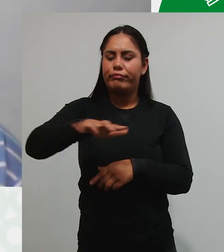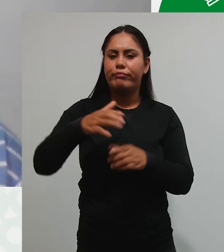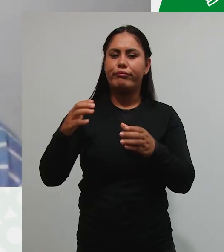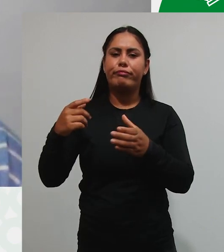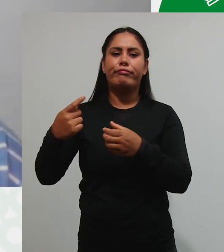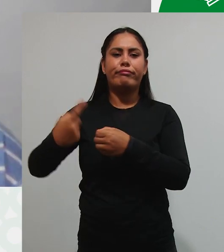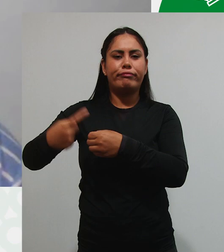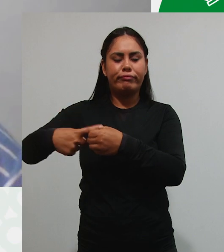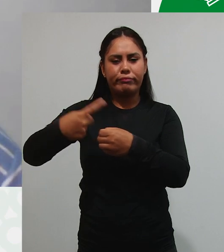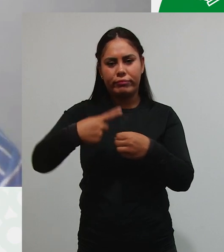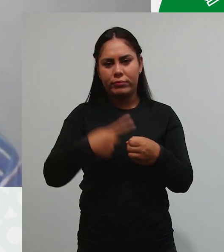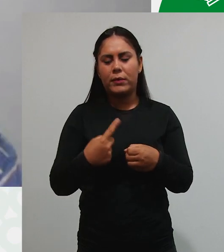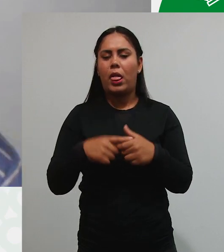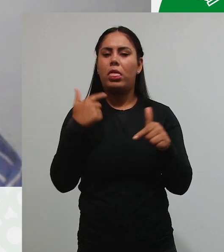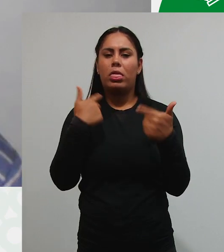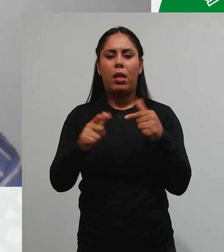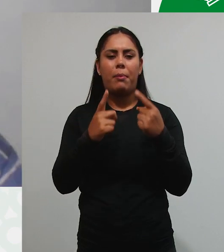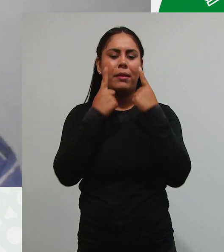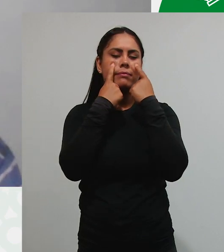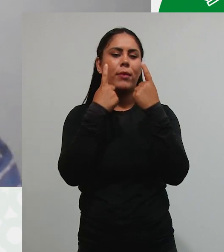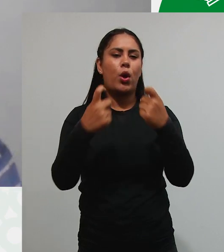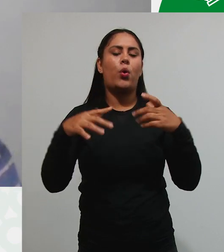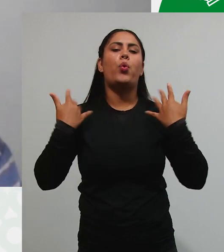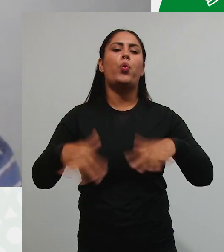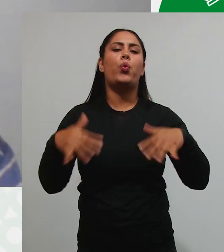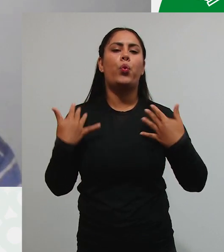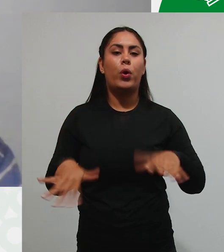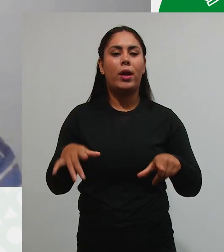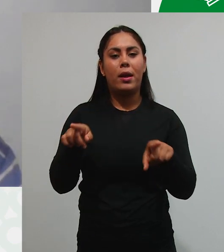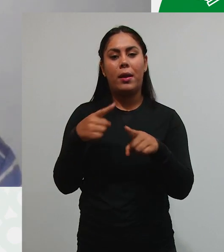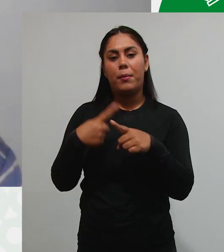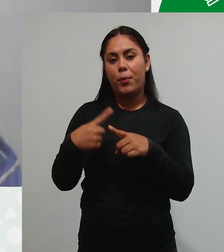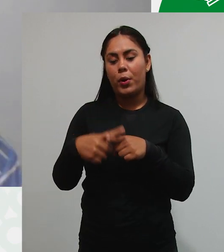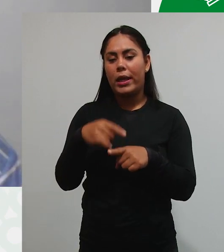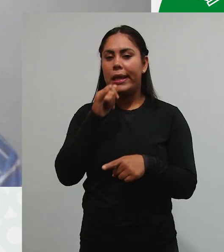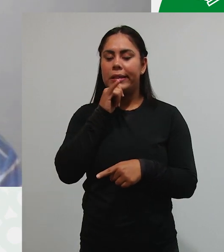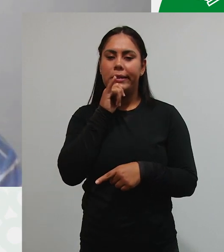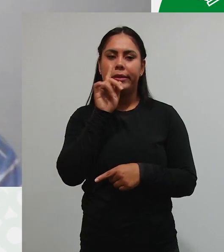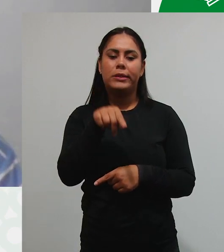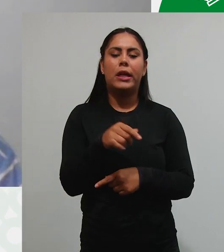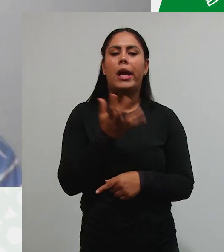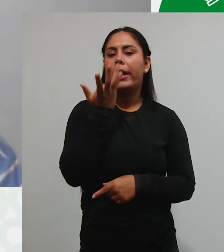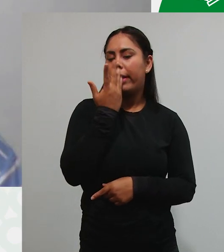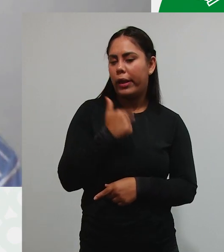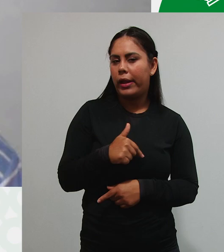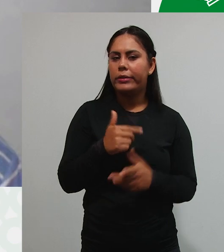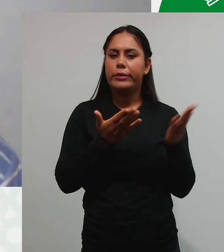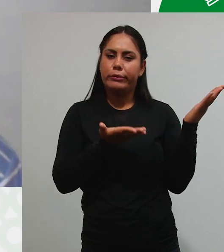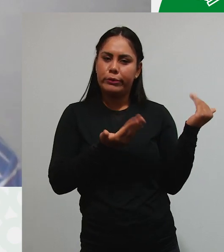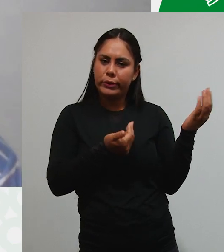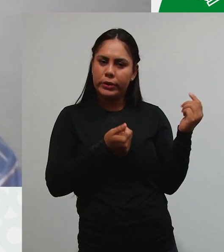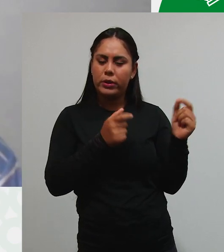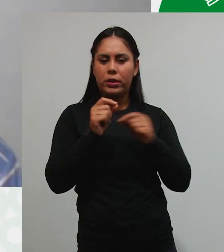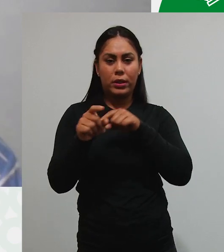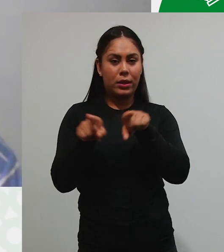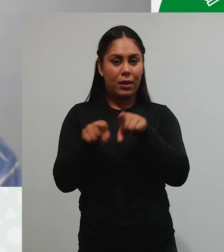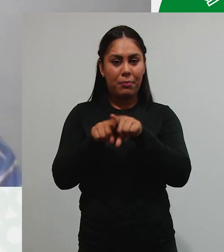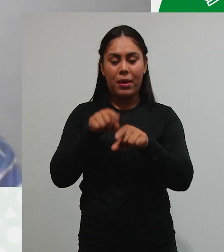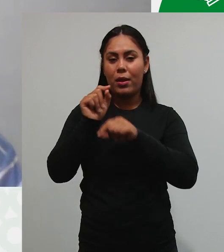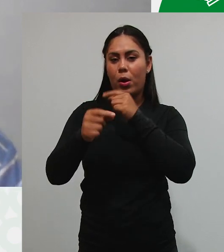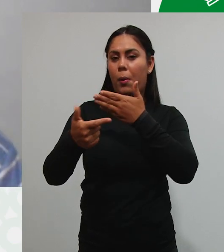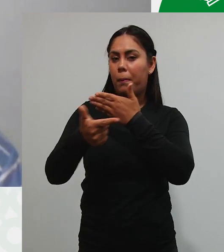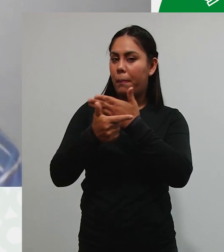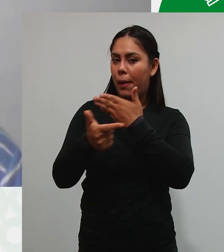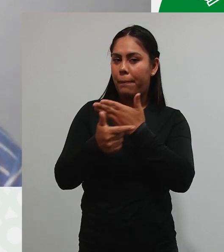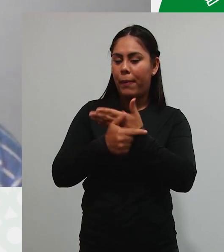mais interessantes, porque, além de falar sobre as crianças e adolescentes em situação de rua, eu falo também sobre o papel do educador